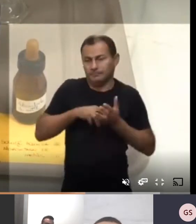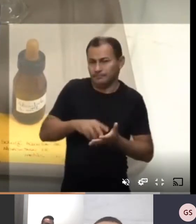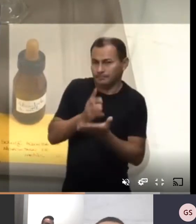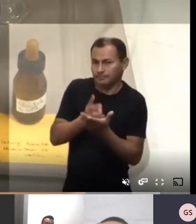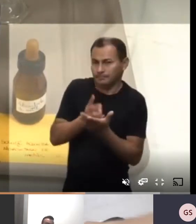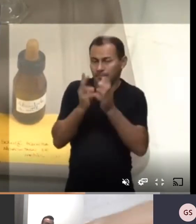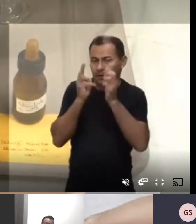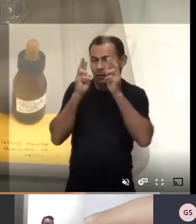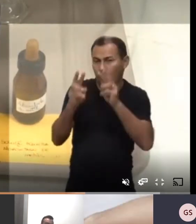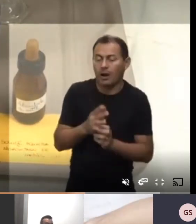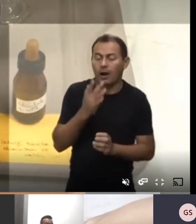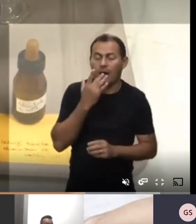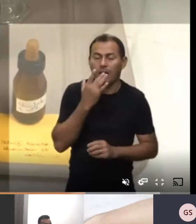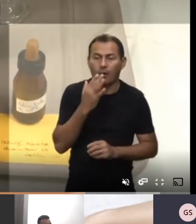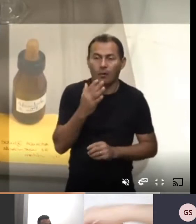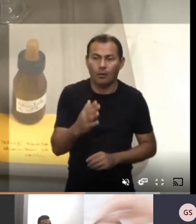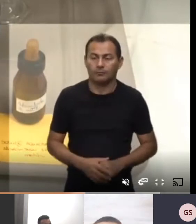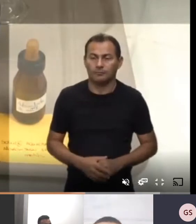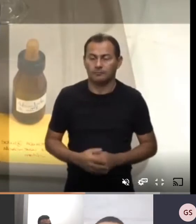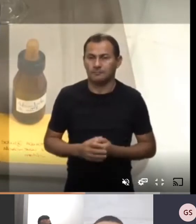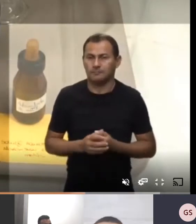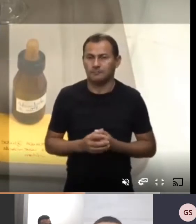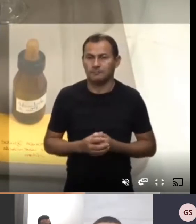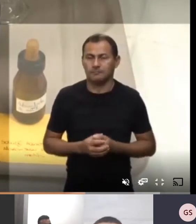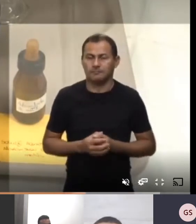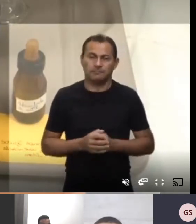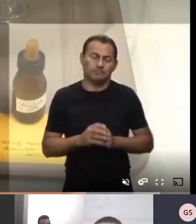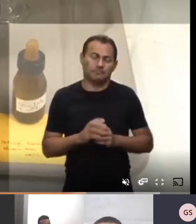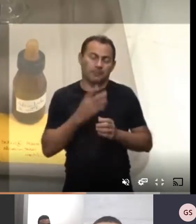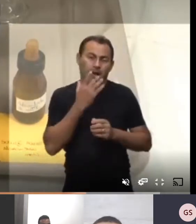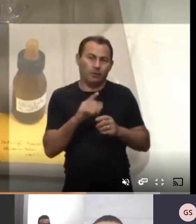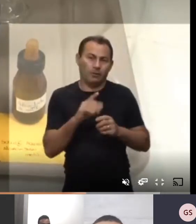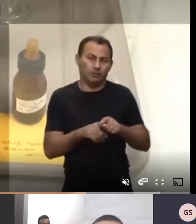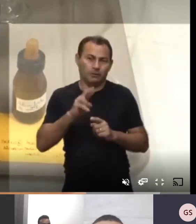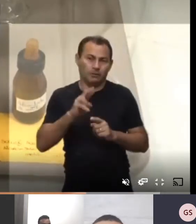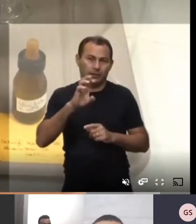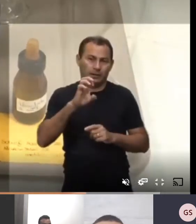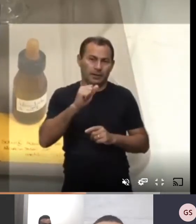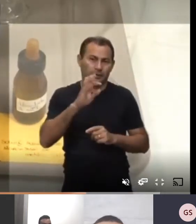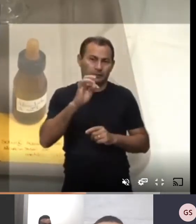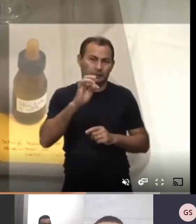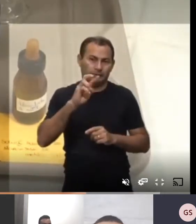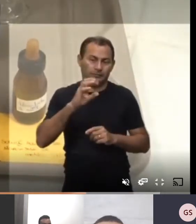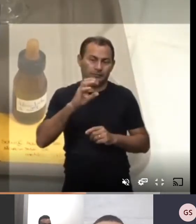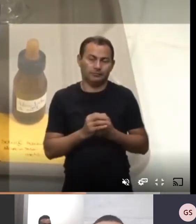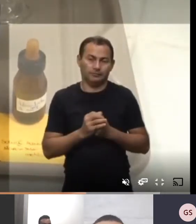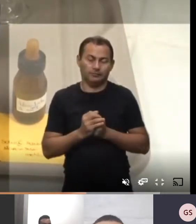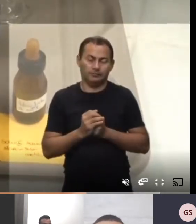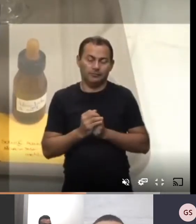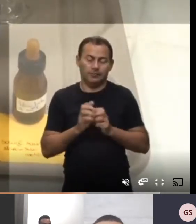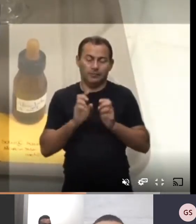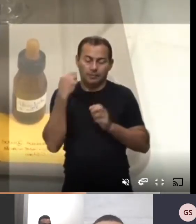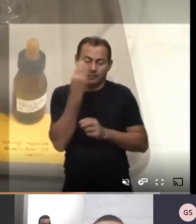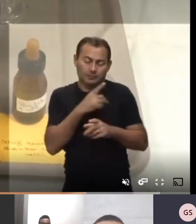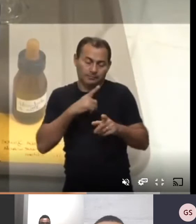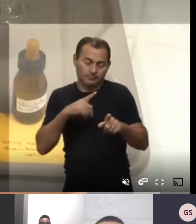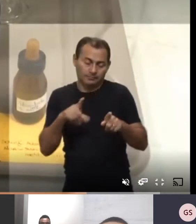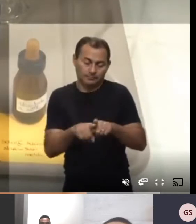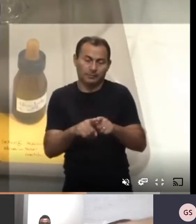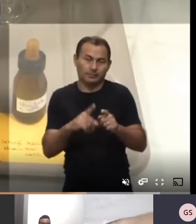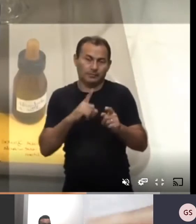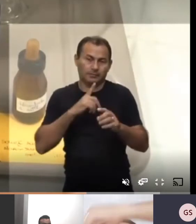tão forte que consegue estabilizar. Até que o seu ponto de equivalência que a gente falou, ela já ultrapassa o seu